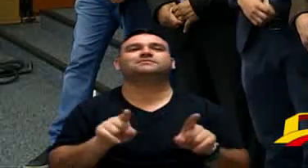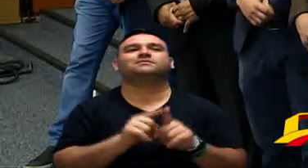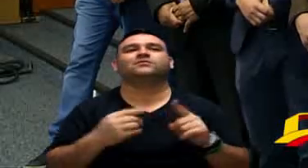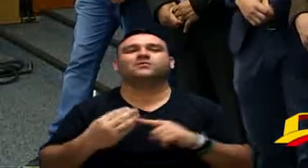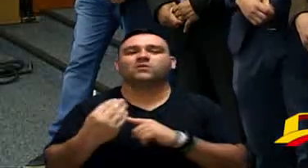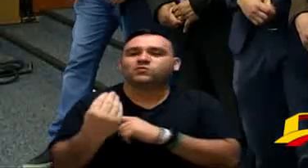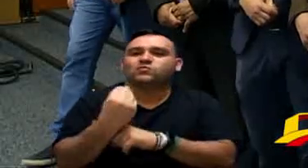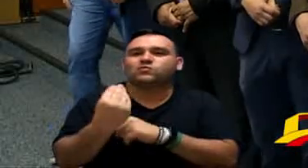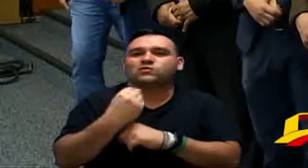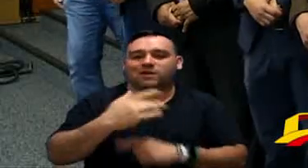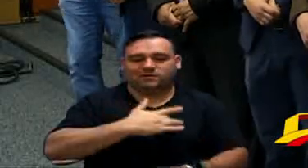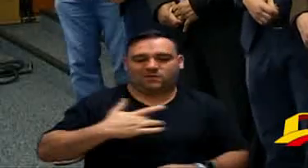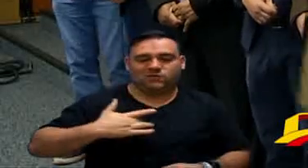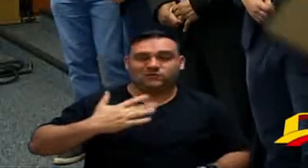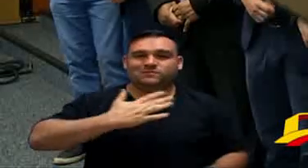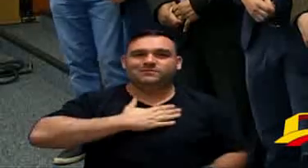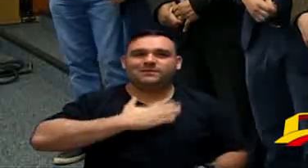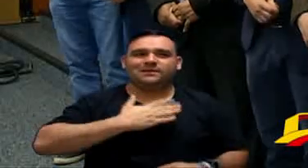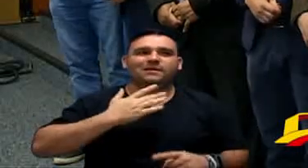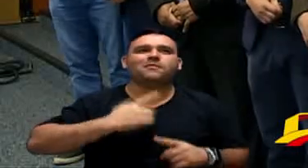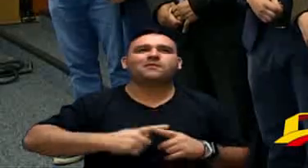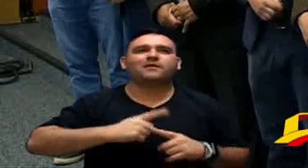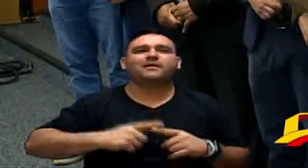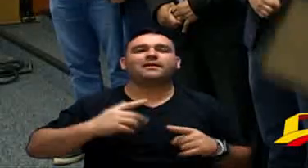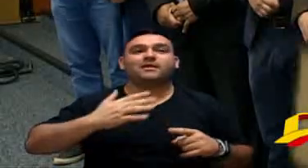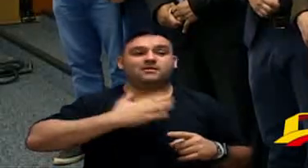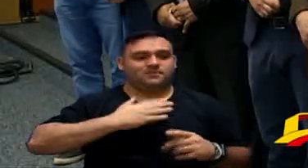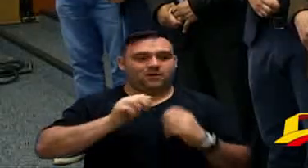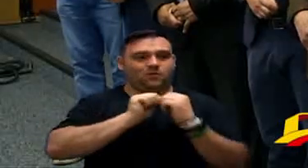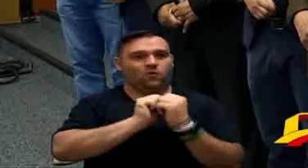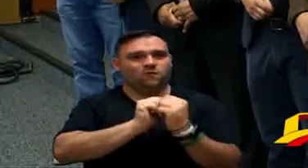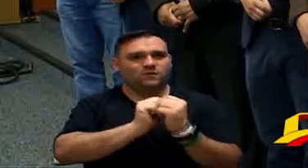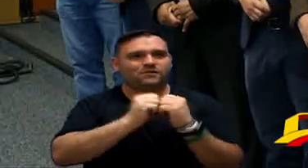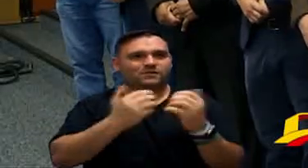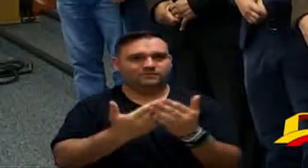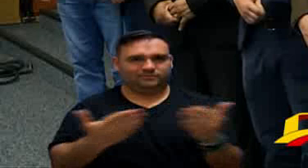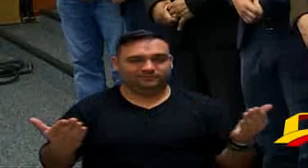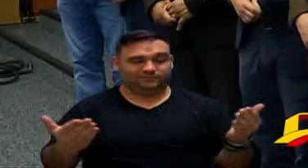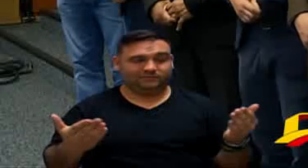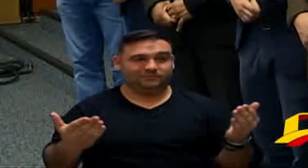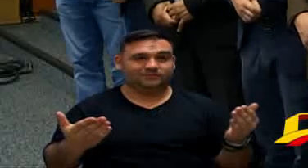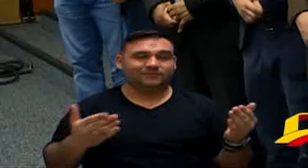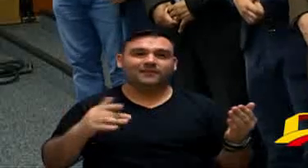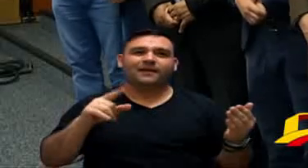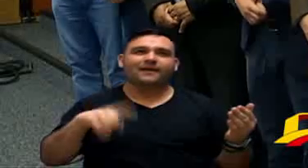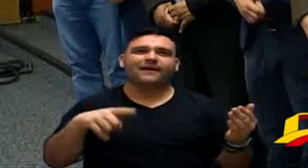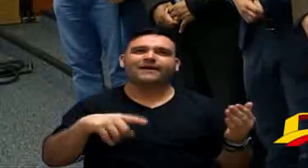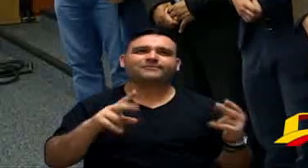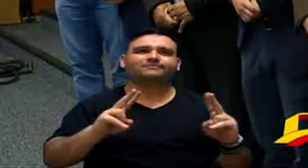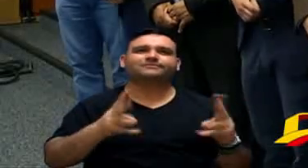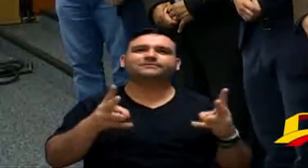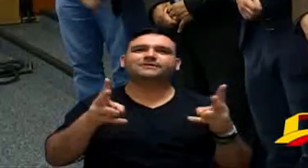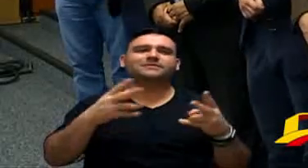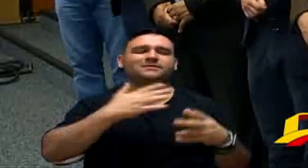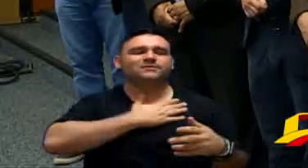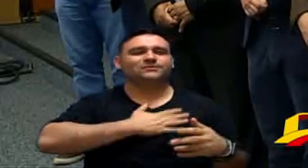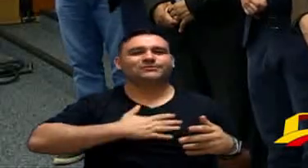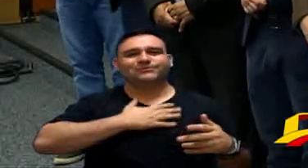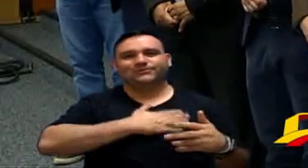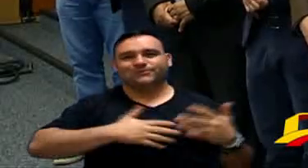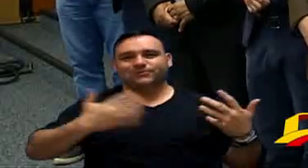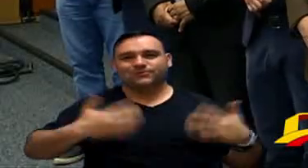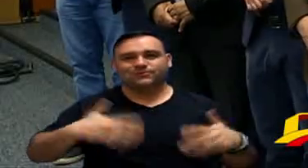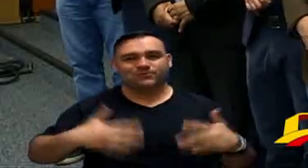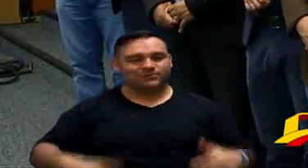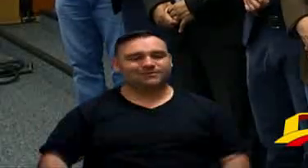também da minha saúde fazendo com que o meu Convívio com vocês seja sempre o mais agradável possível